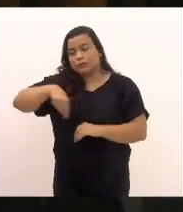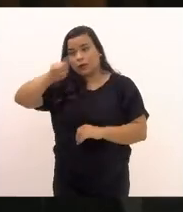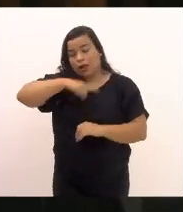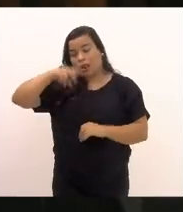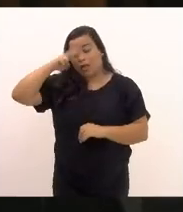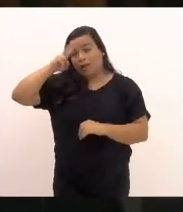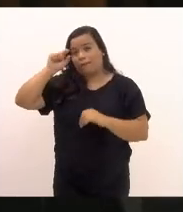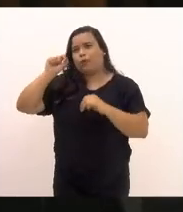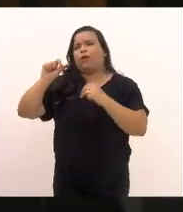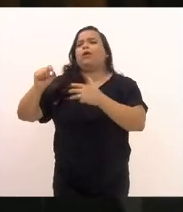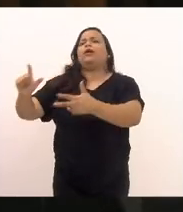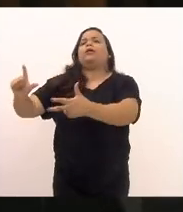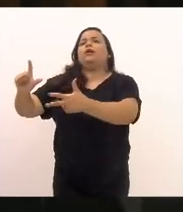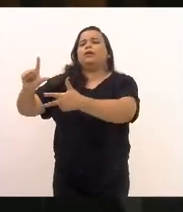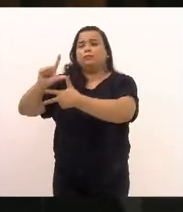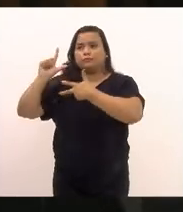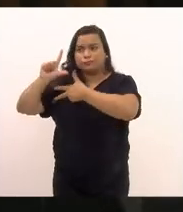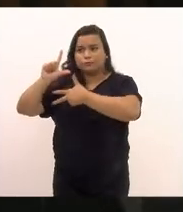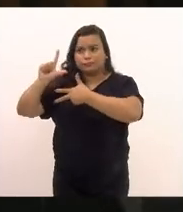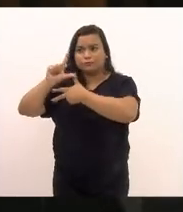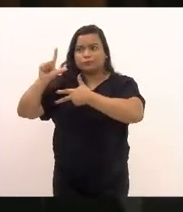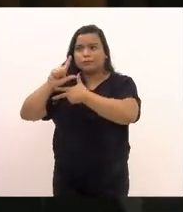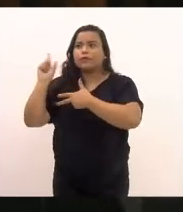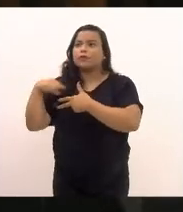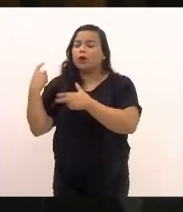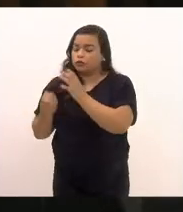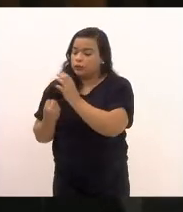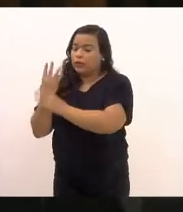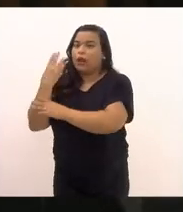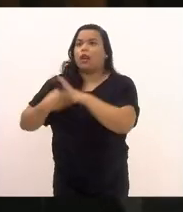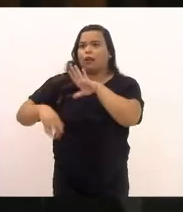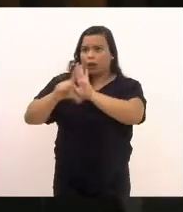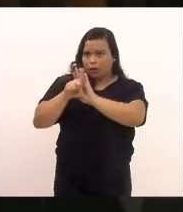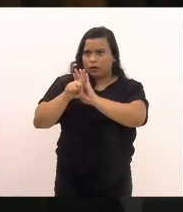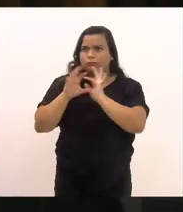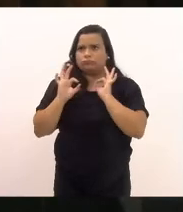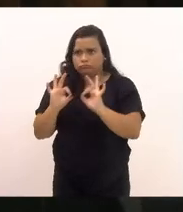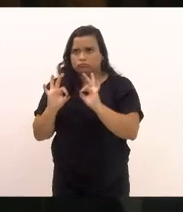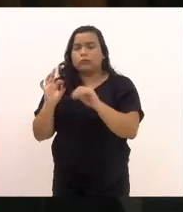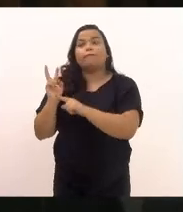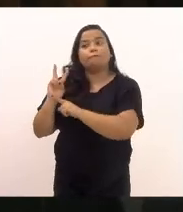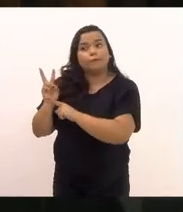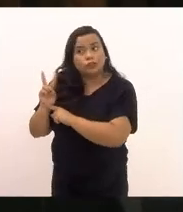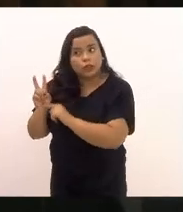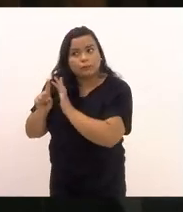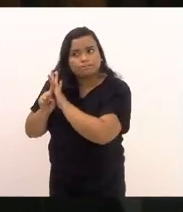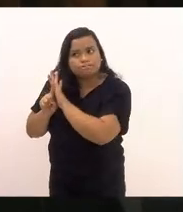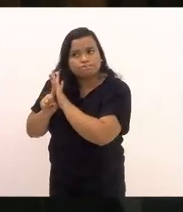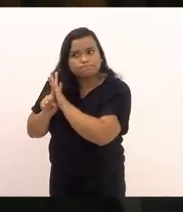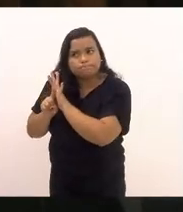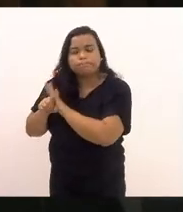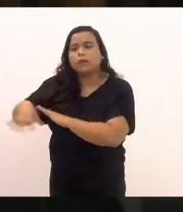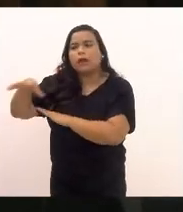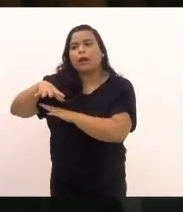Legislativo, nós temos que fazer as leis e nós temos que fiscalizar o